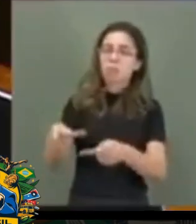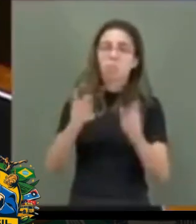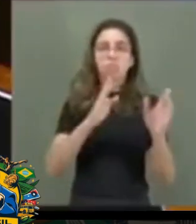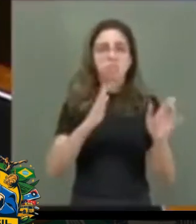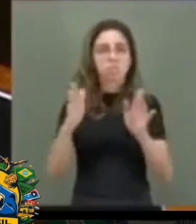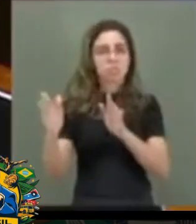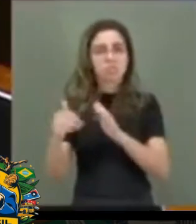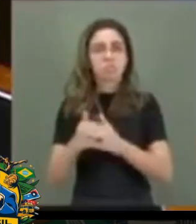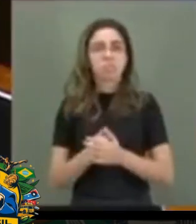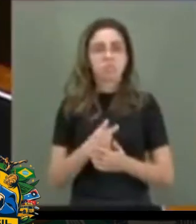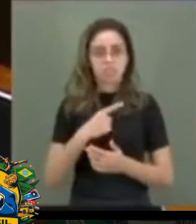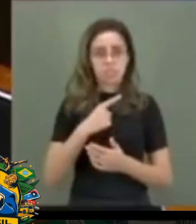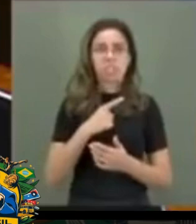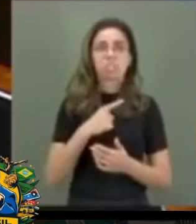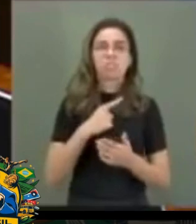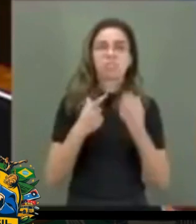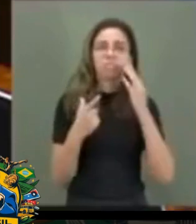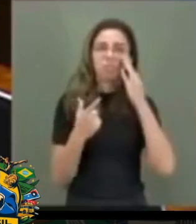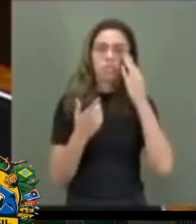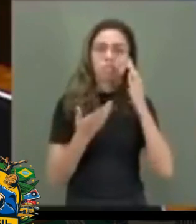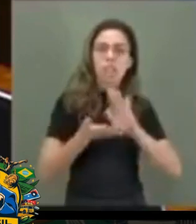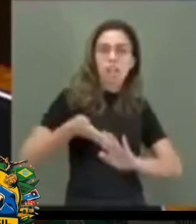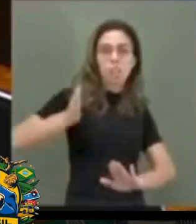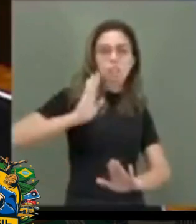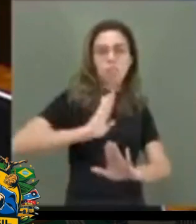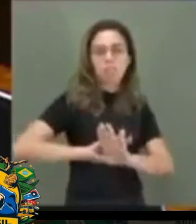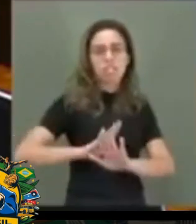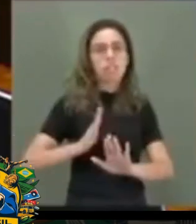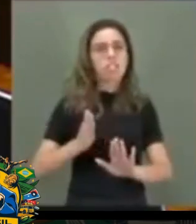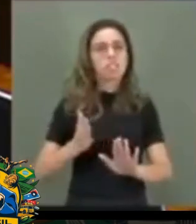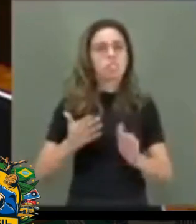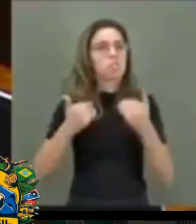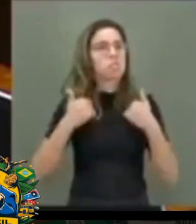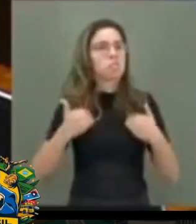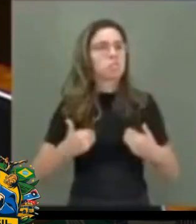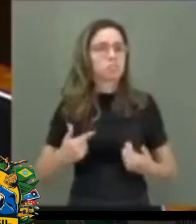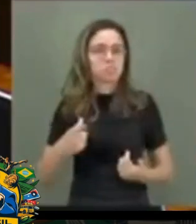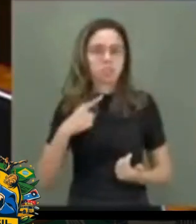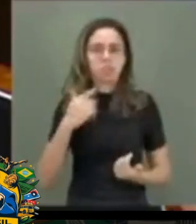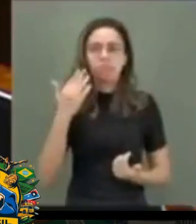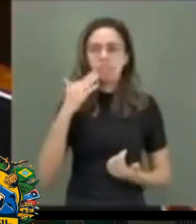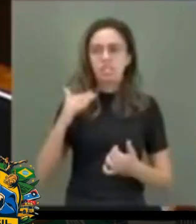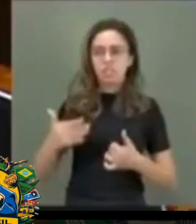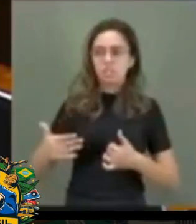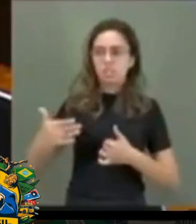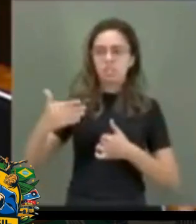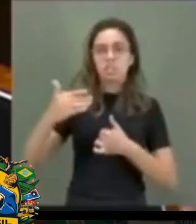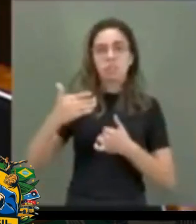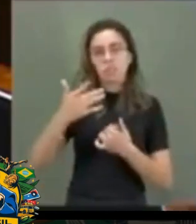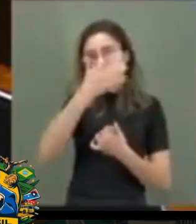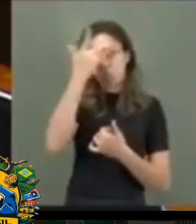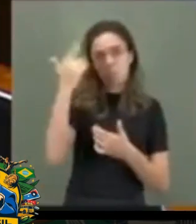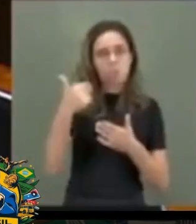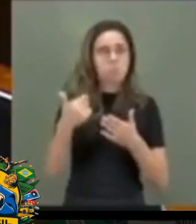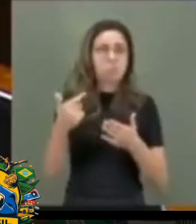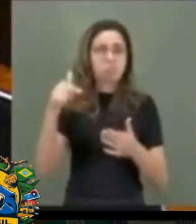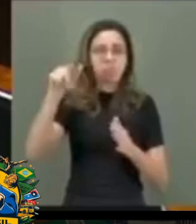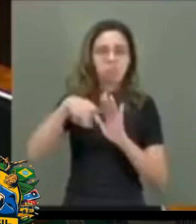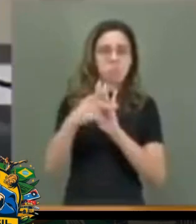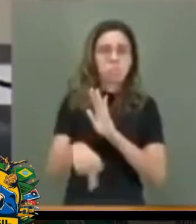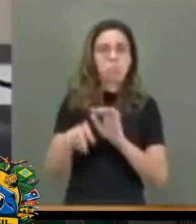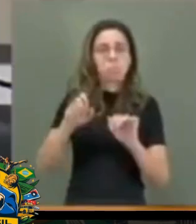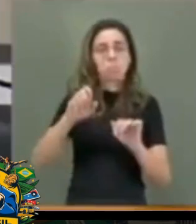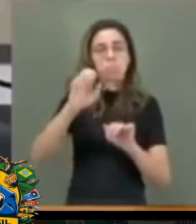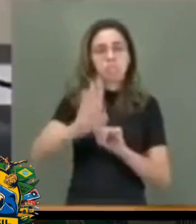considerado alguma ameaça física? Ele era entendido como uma ameaça física para algum indivíduo aqui no Brasil?